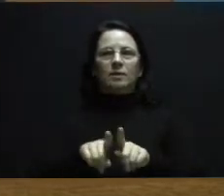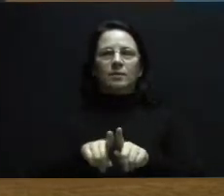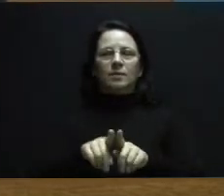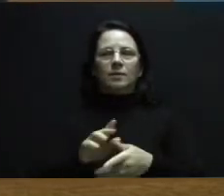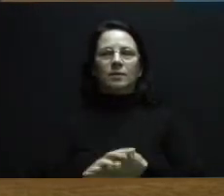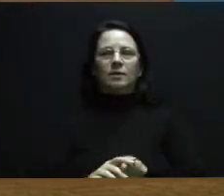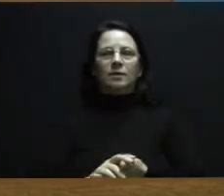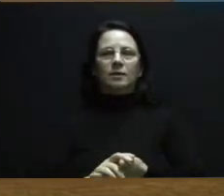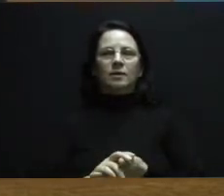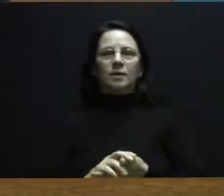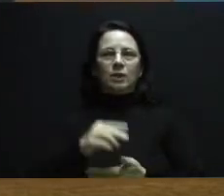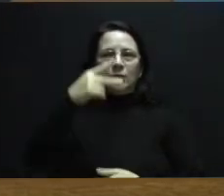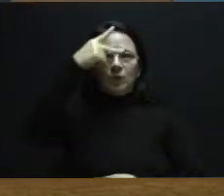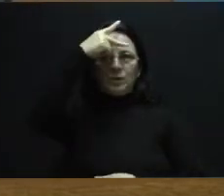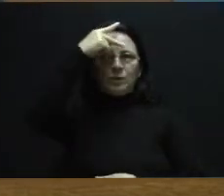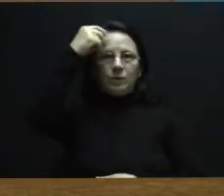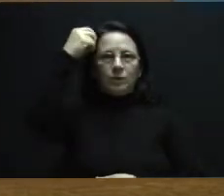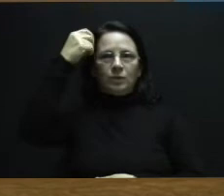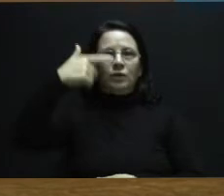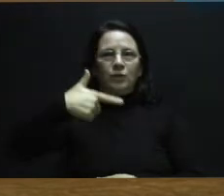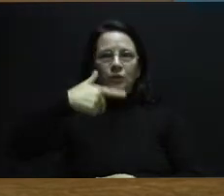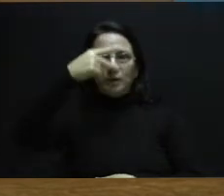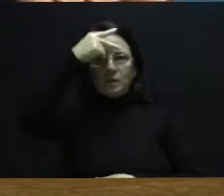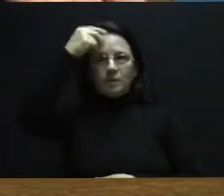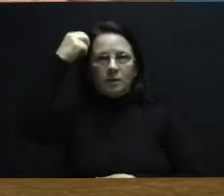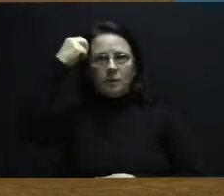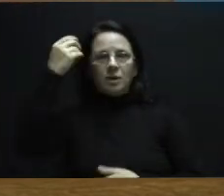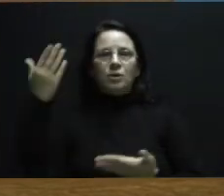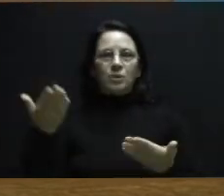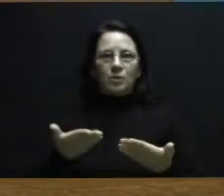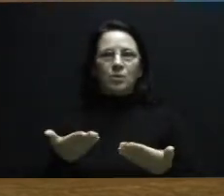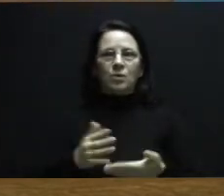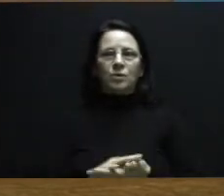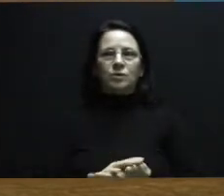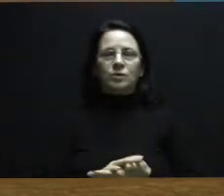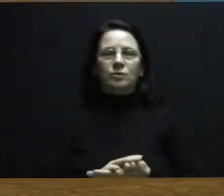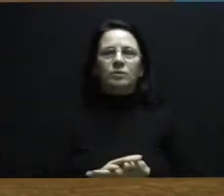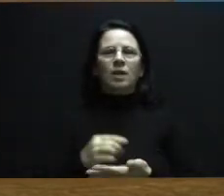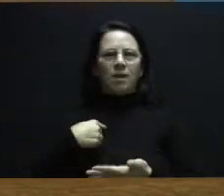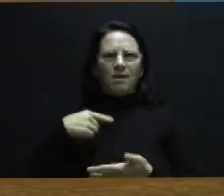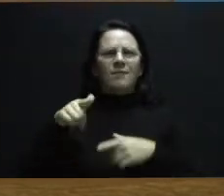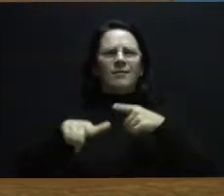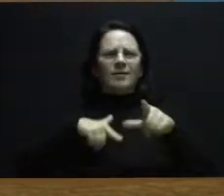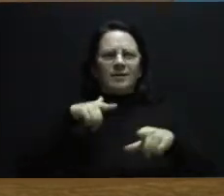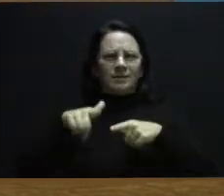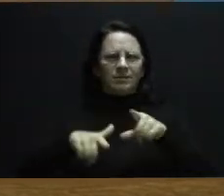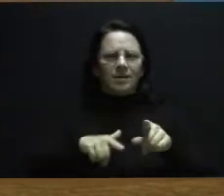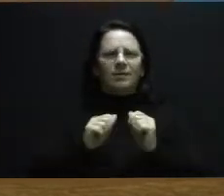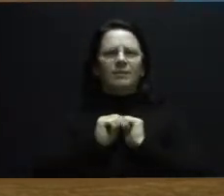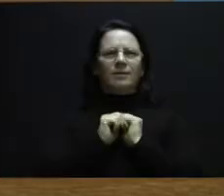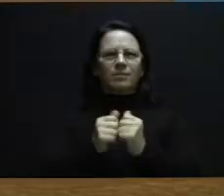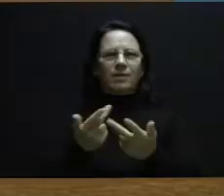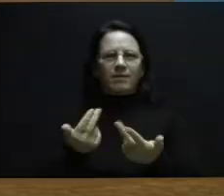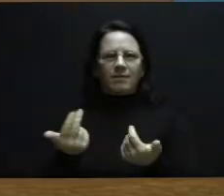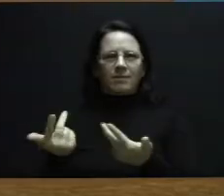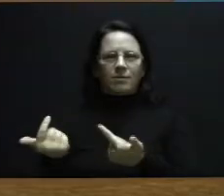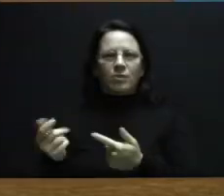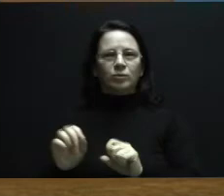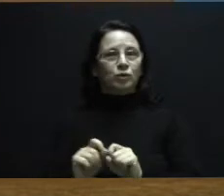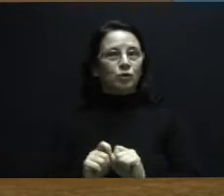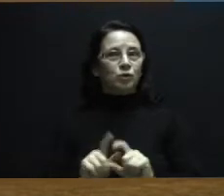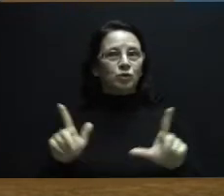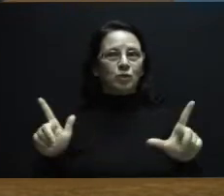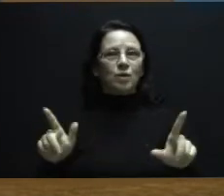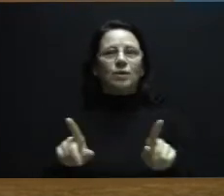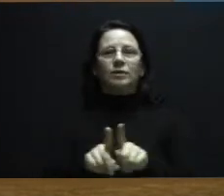o meu amigo Pedrinho, que hoje está numa cadeira que eu fiquei 4 anos, vice-prefeito da cidade de Cubatão. Desejo muita sorte, porque não é